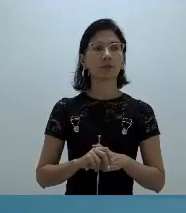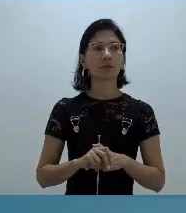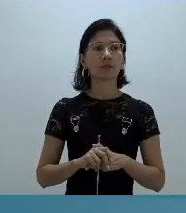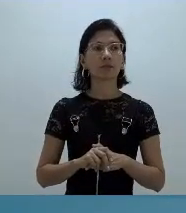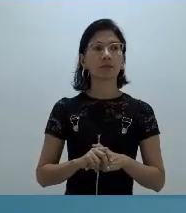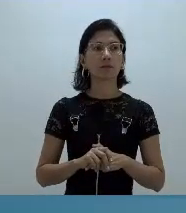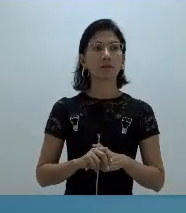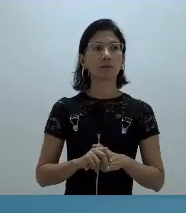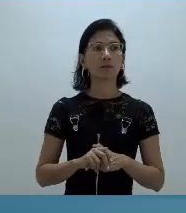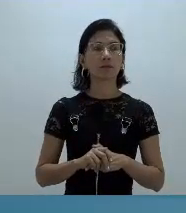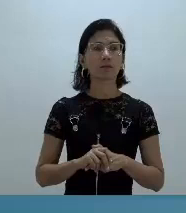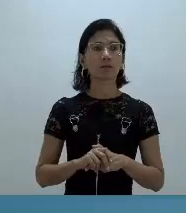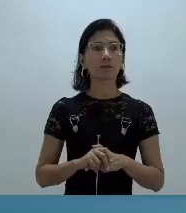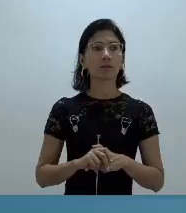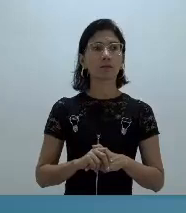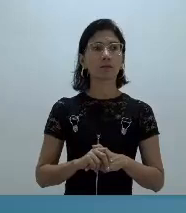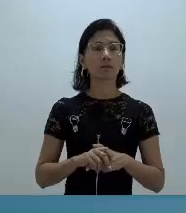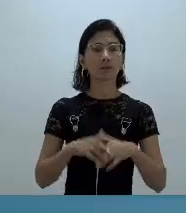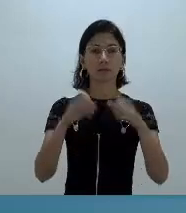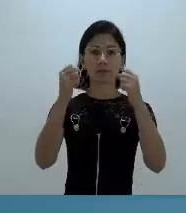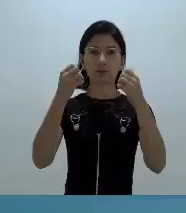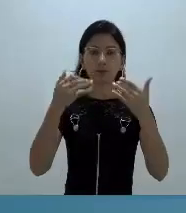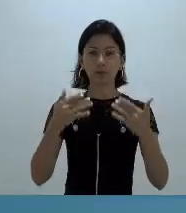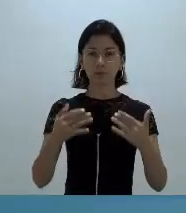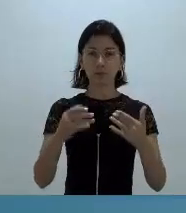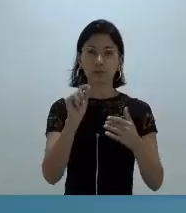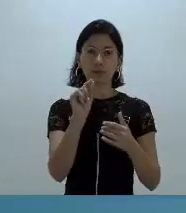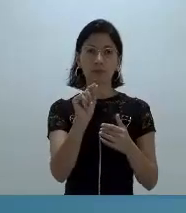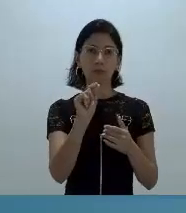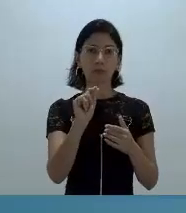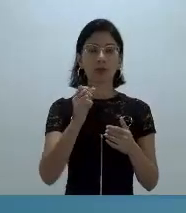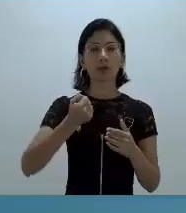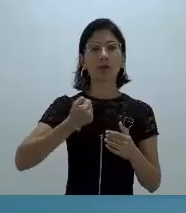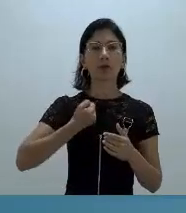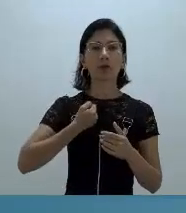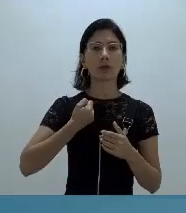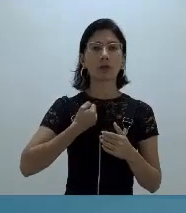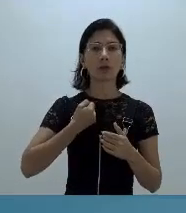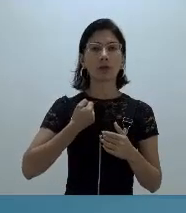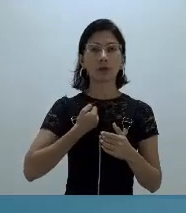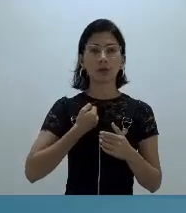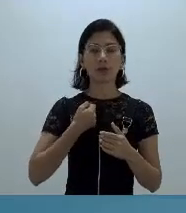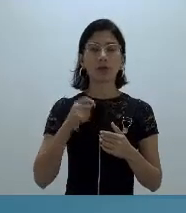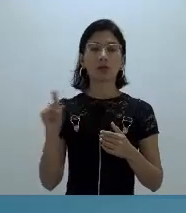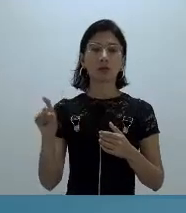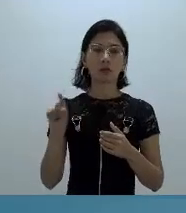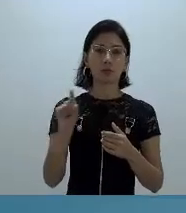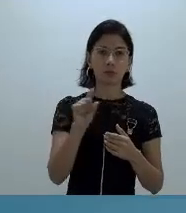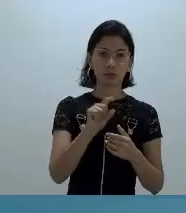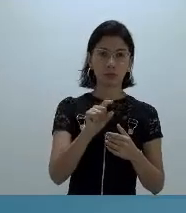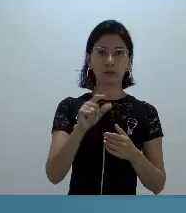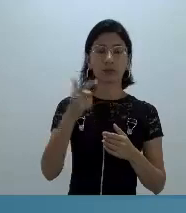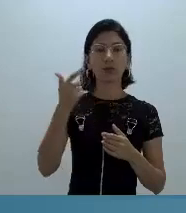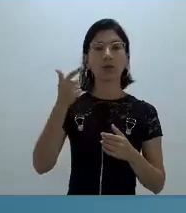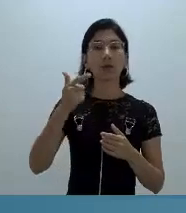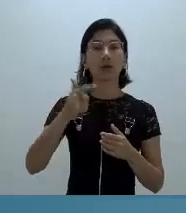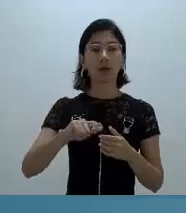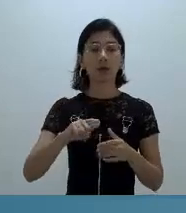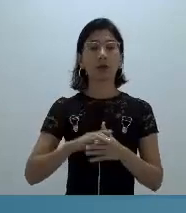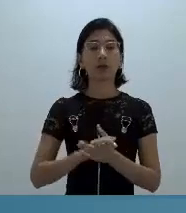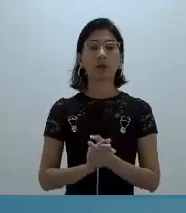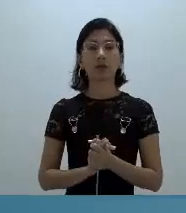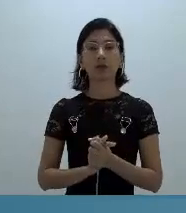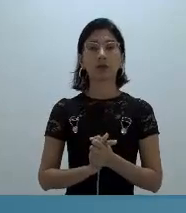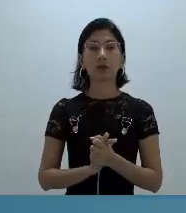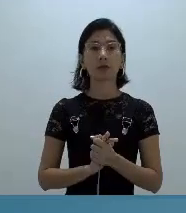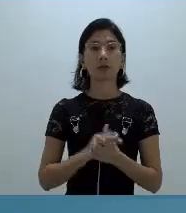do 450-227, publicação de tese firmada em artigo especial do artigo